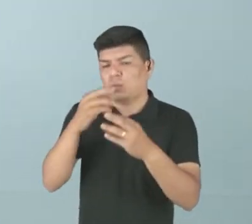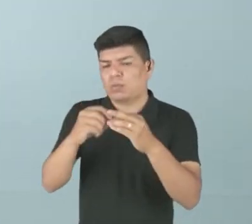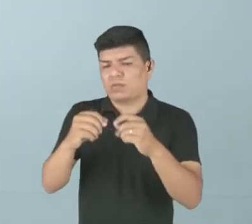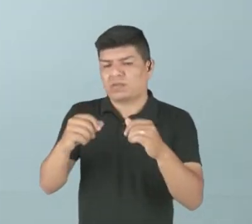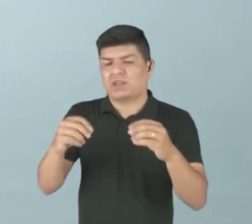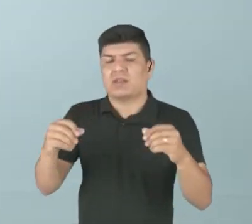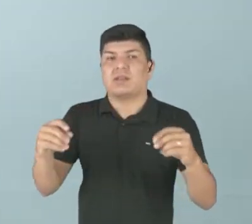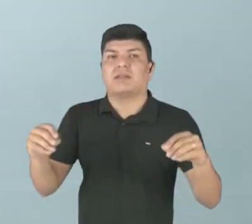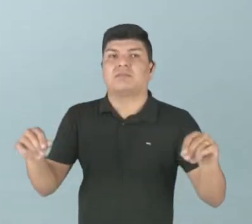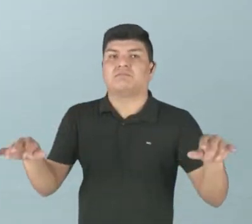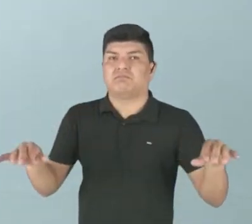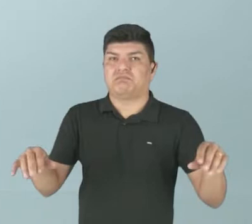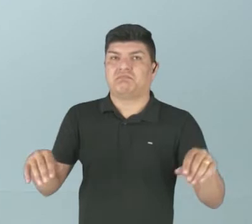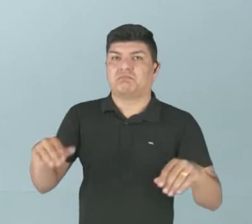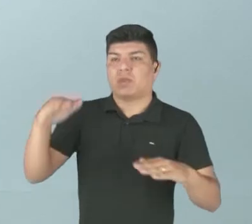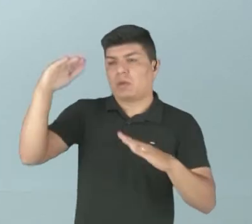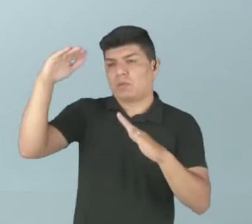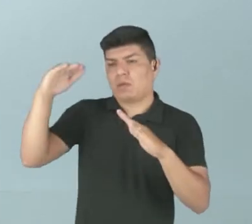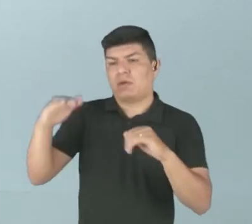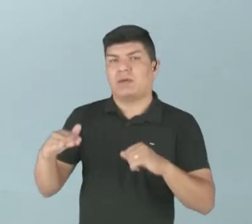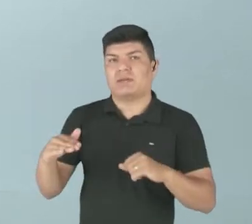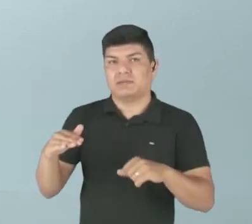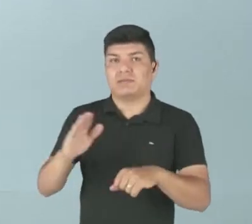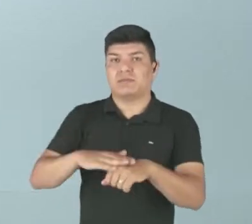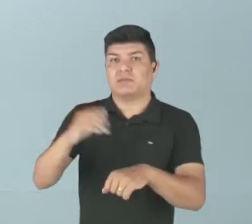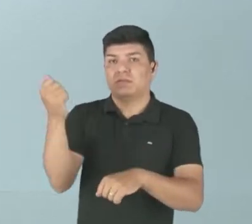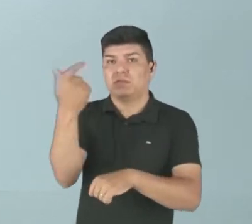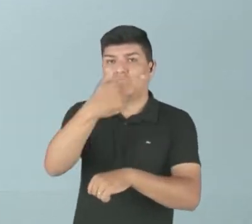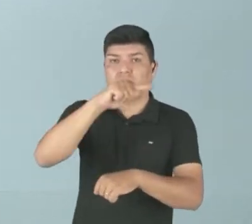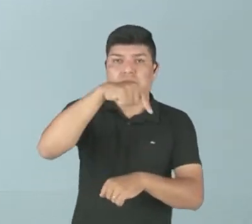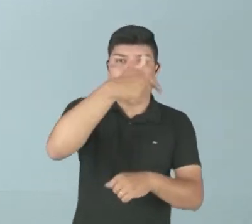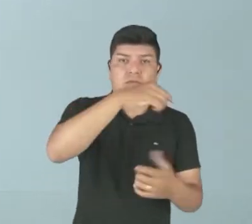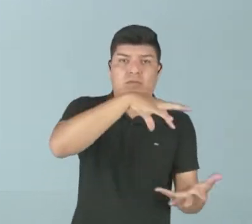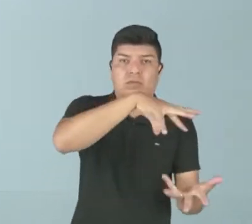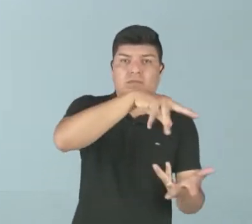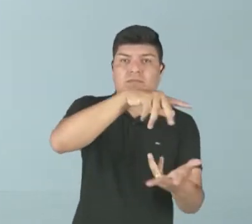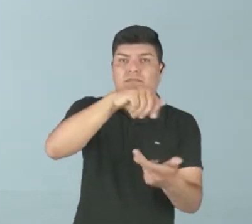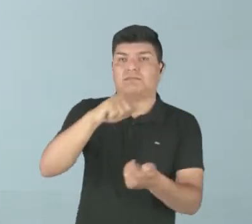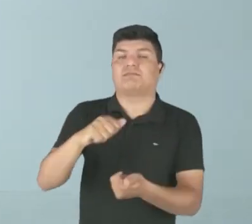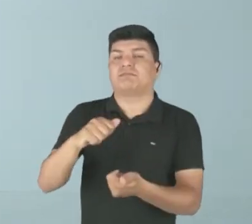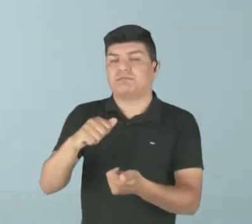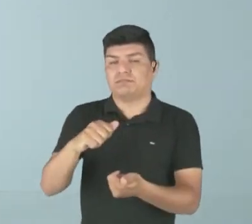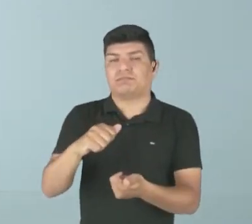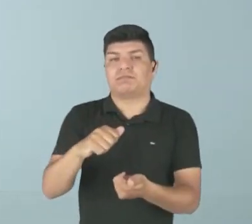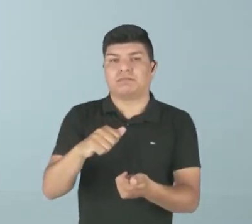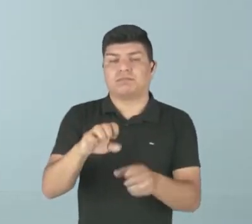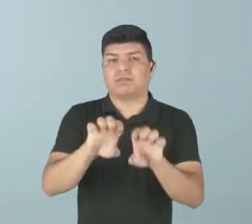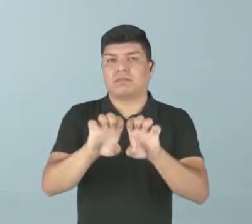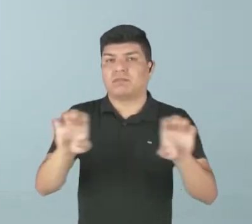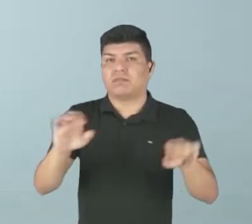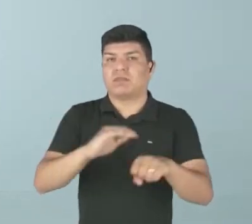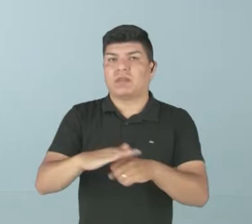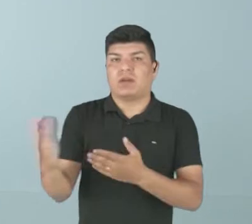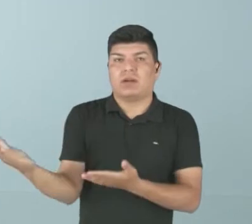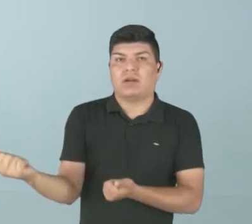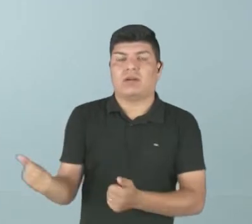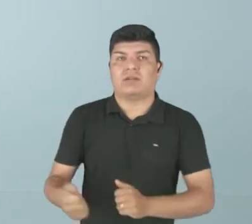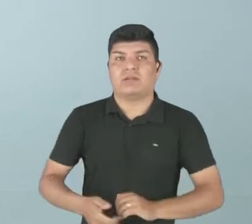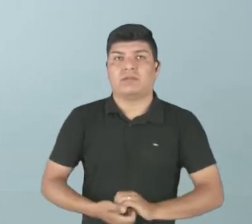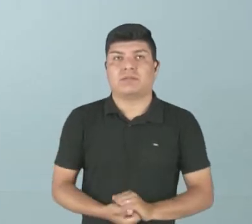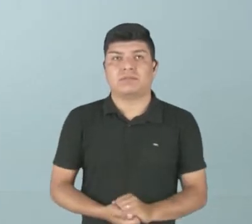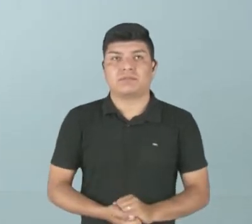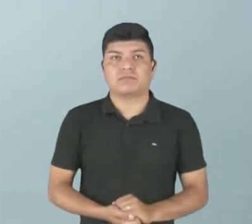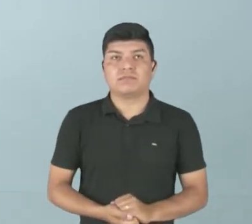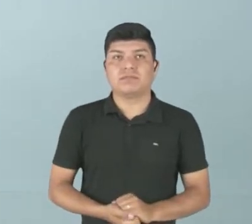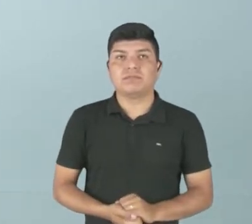e, portanto, de menor altitude em relação a outros lugares do mundo que são estruturas ainda jovens.